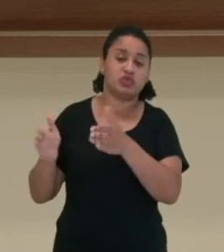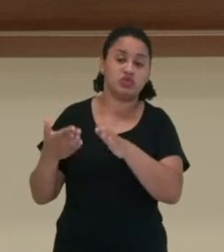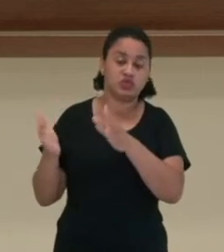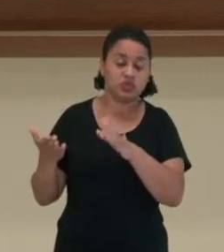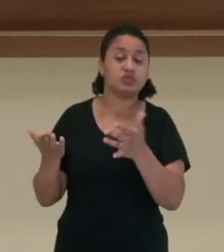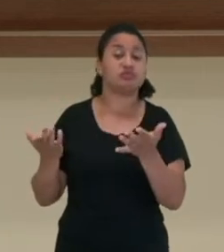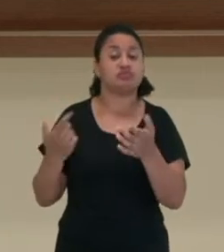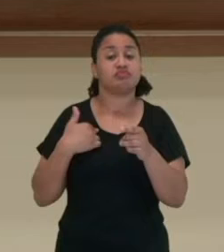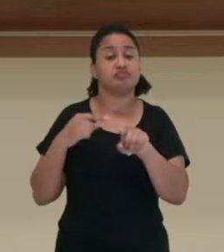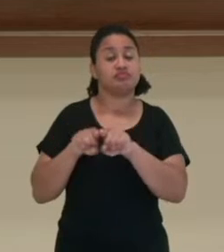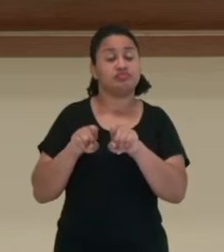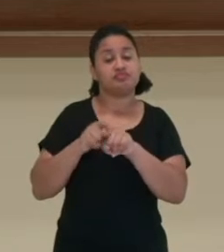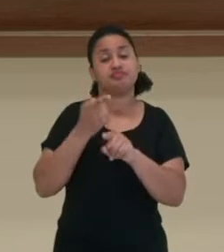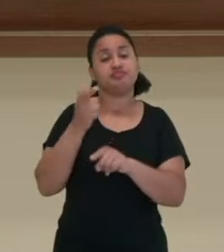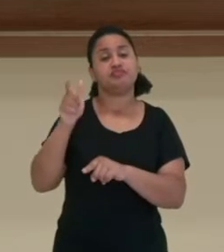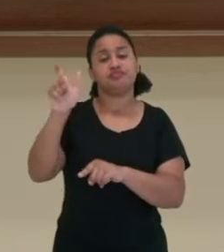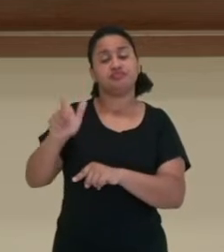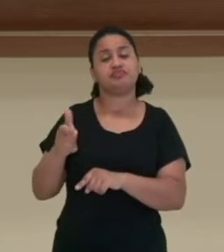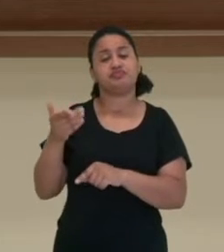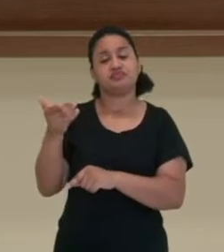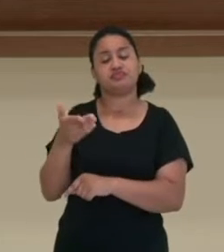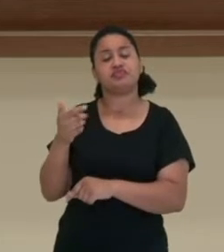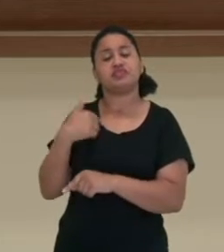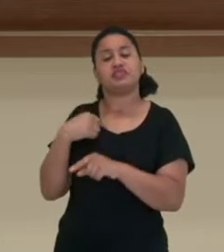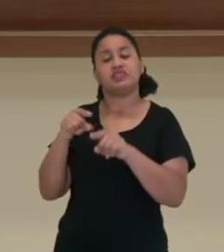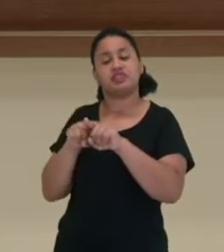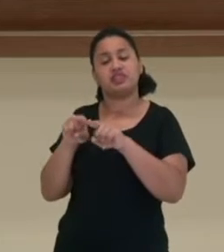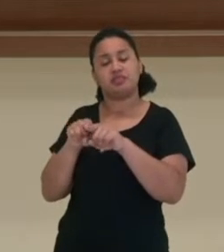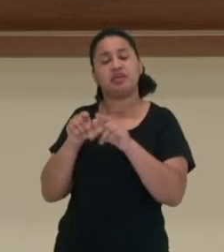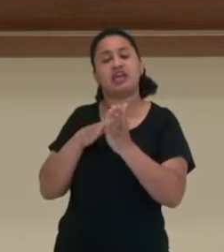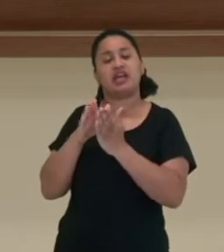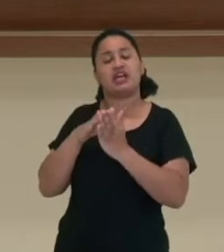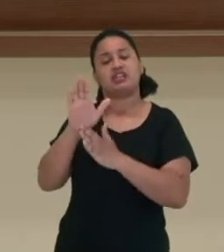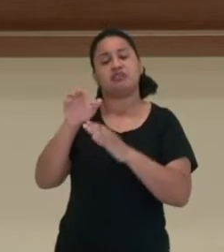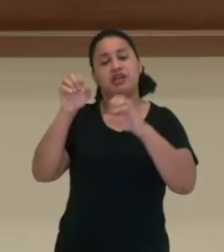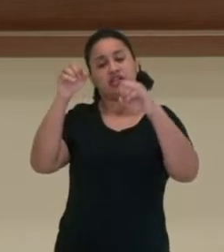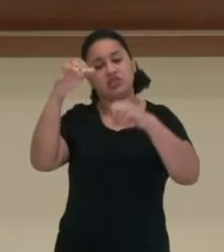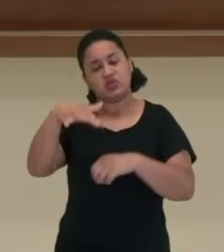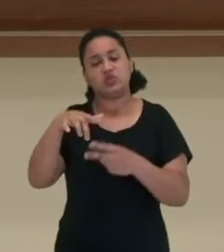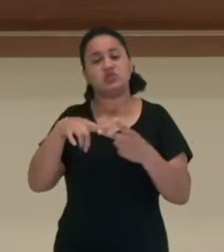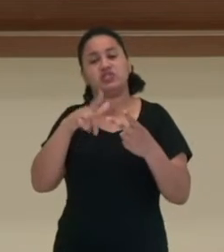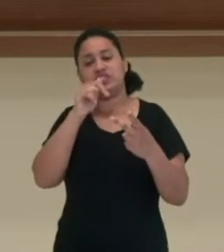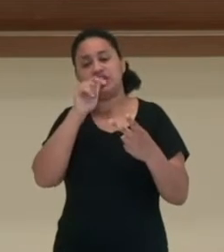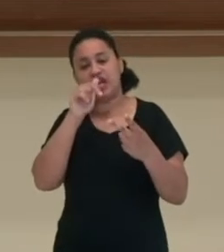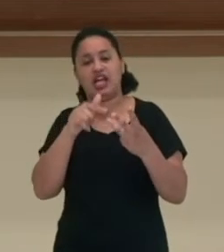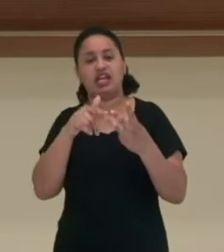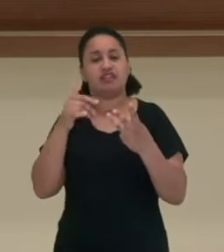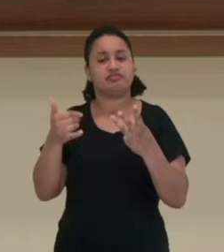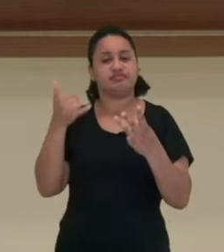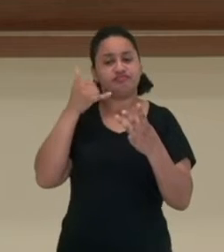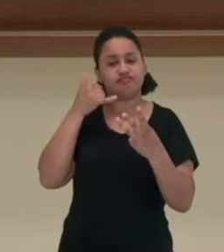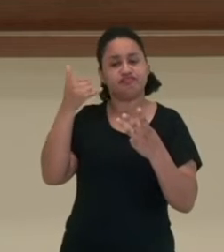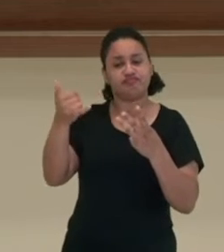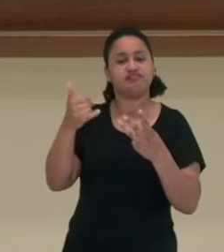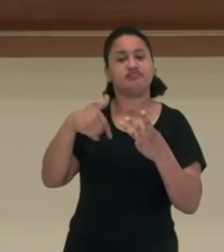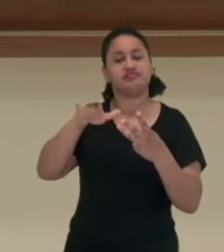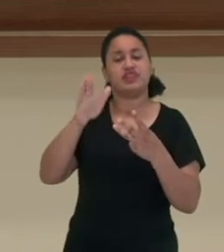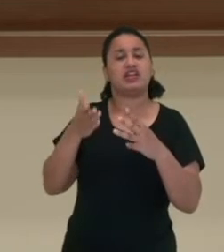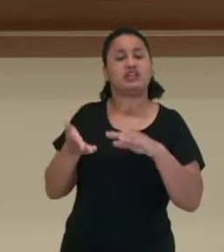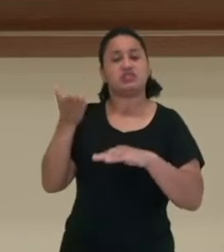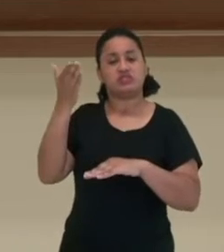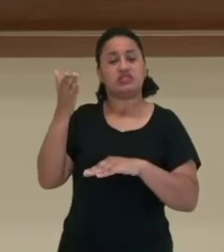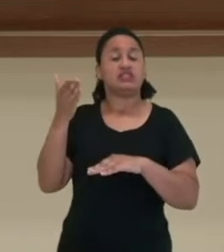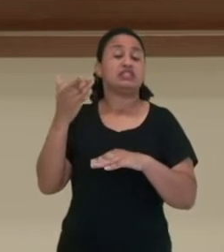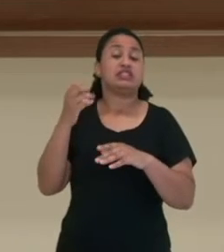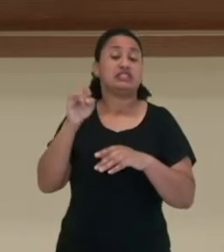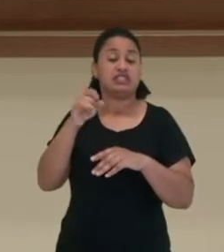prestador de serviço, também você vai gastar mais luz, vai gastar mais água, mais telefone, exatamente se você estiver